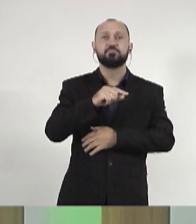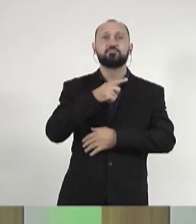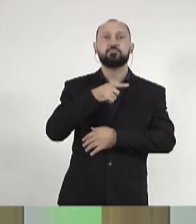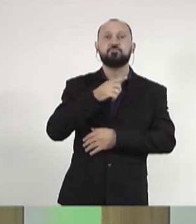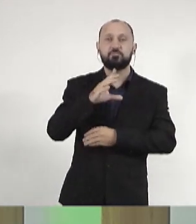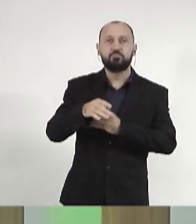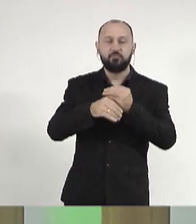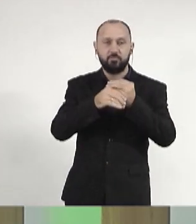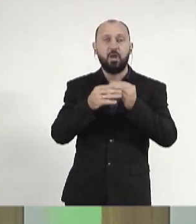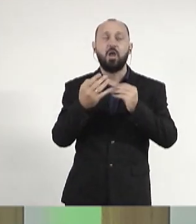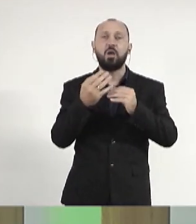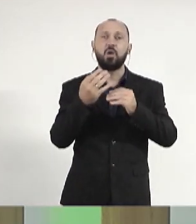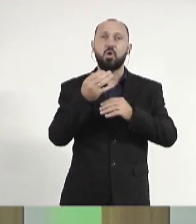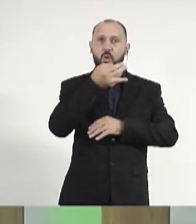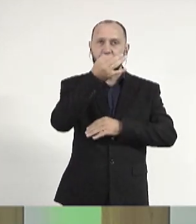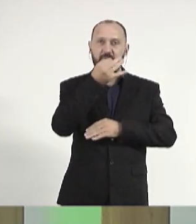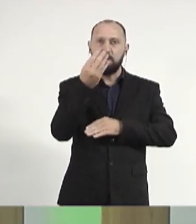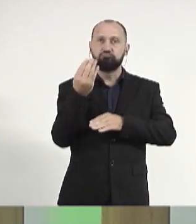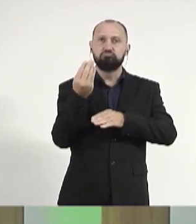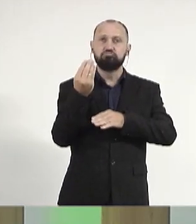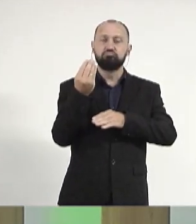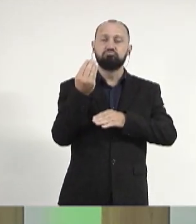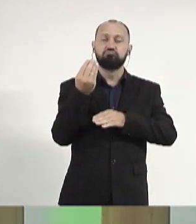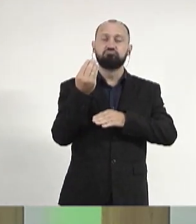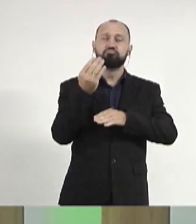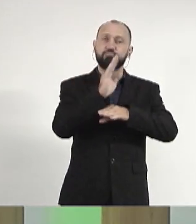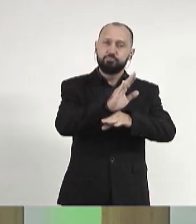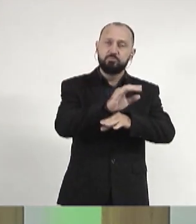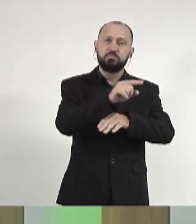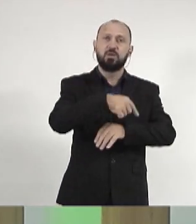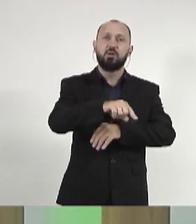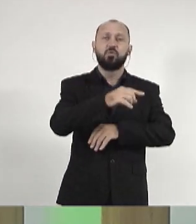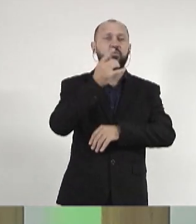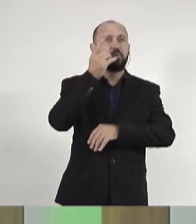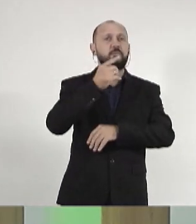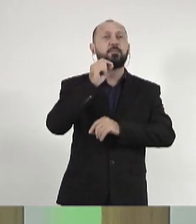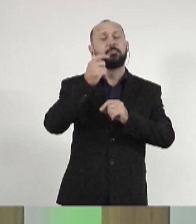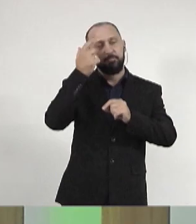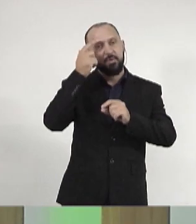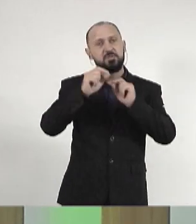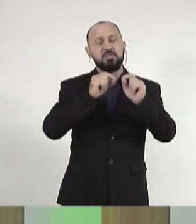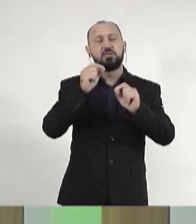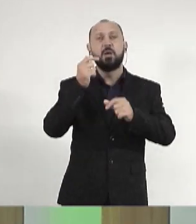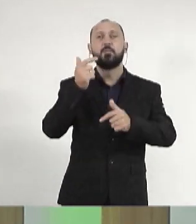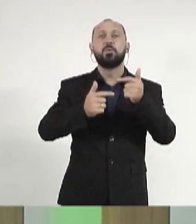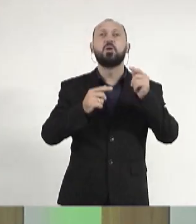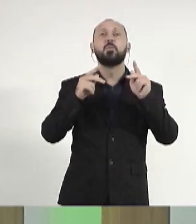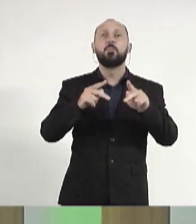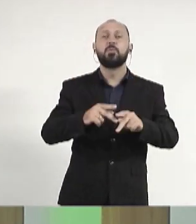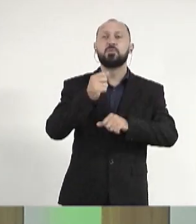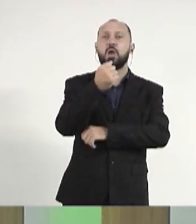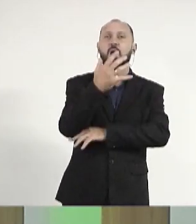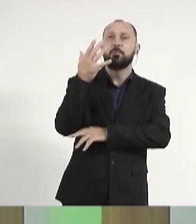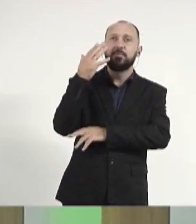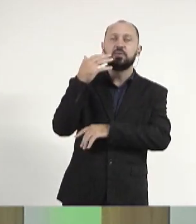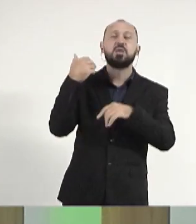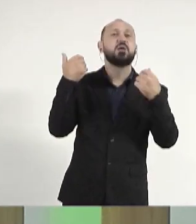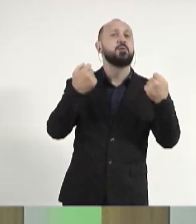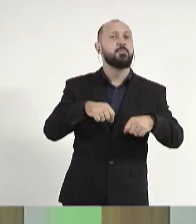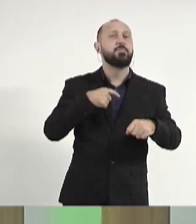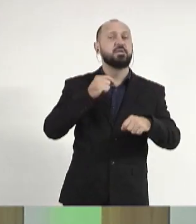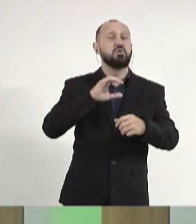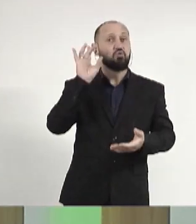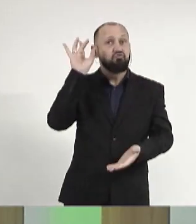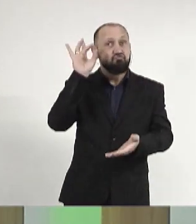ele fez uma intervenção também, essa fala do deputado Paulo Duarte, considerando aí as políticas públicas ambientais que precisam